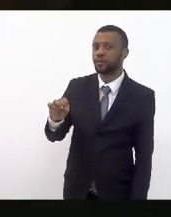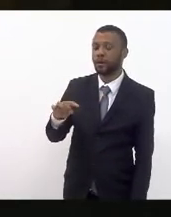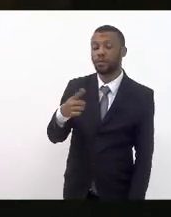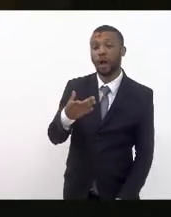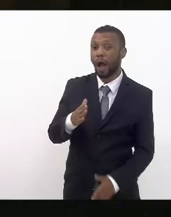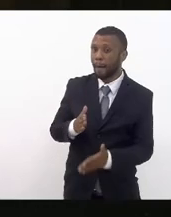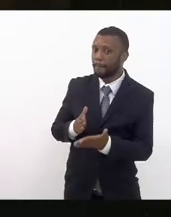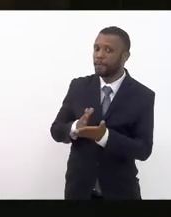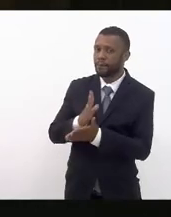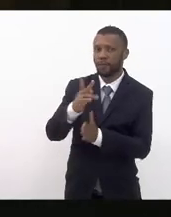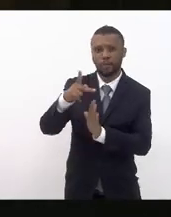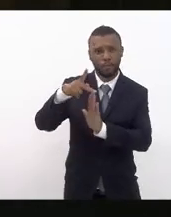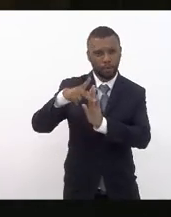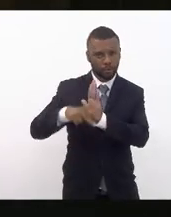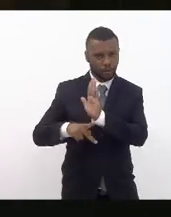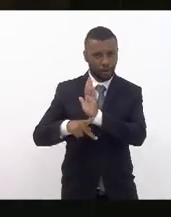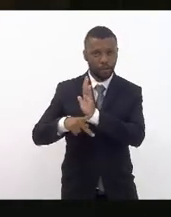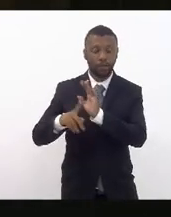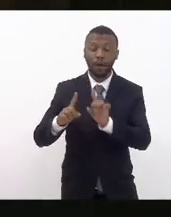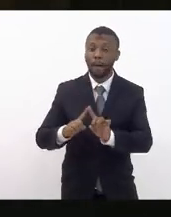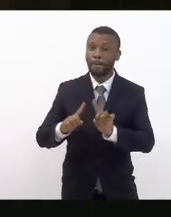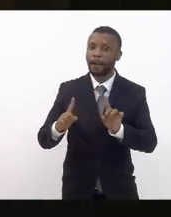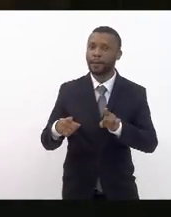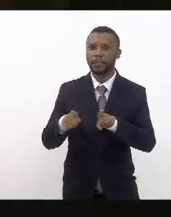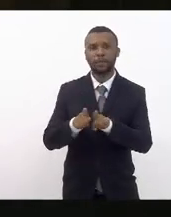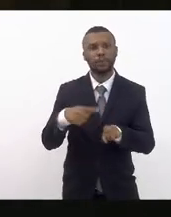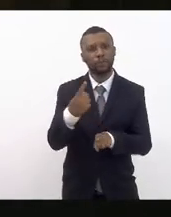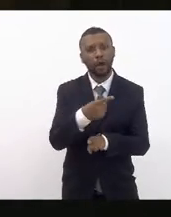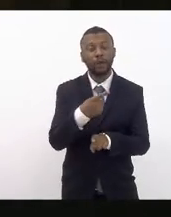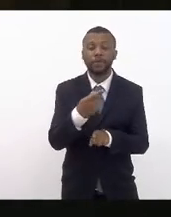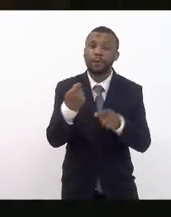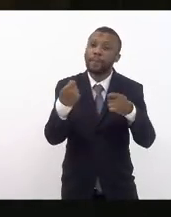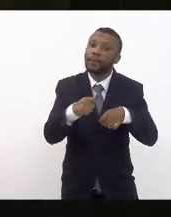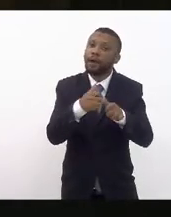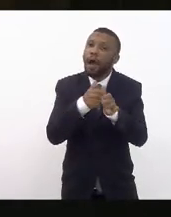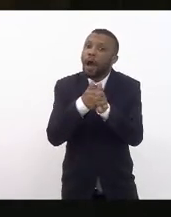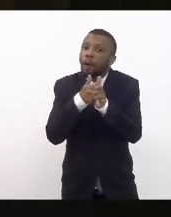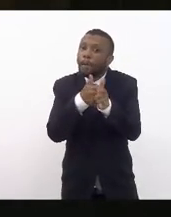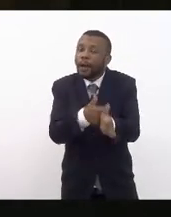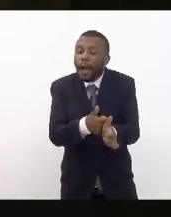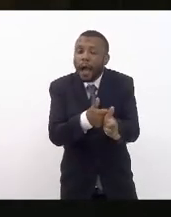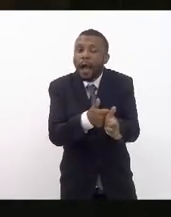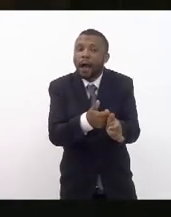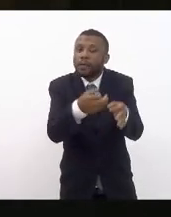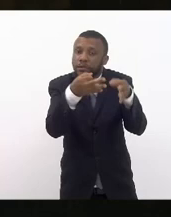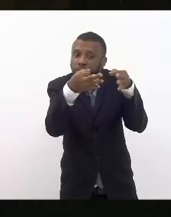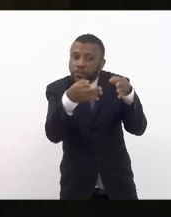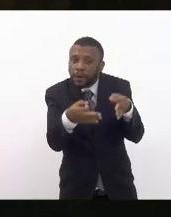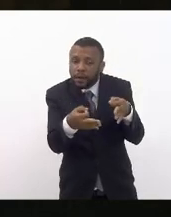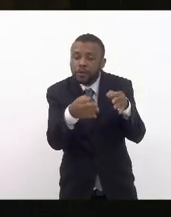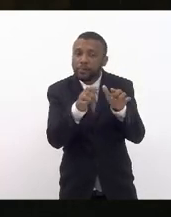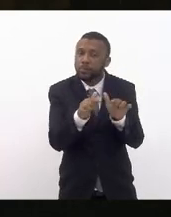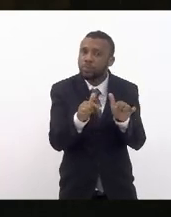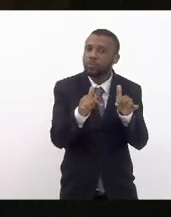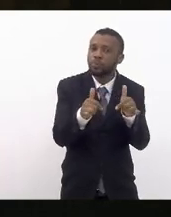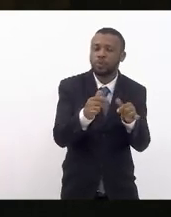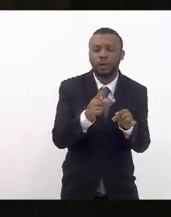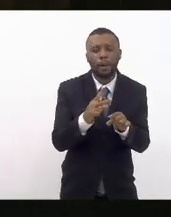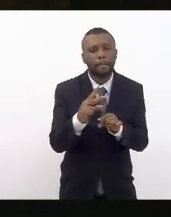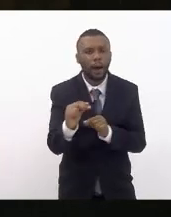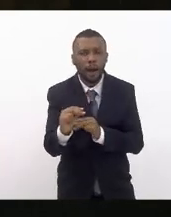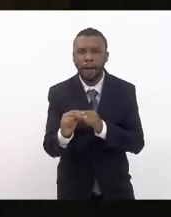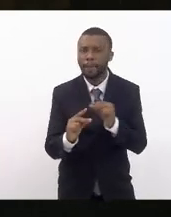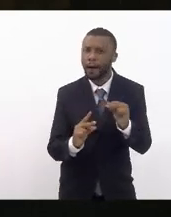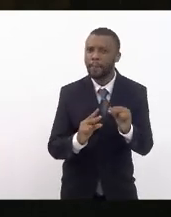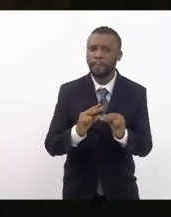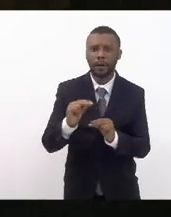aprovamos a matéria, mas também devemos acompanhar mais de perto todas essas conquistas